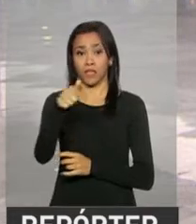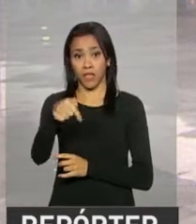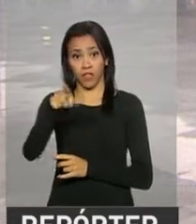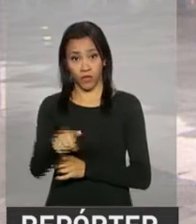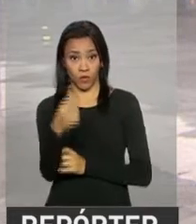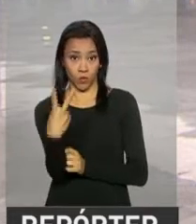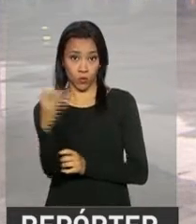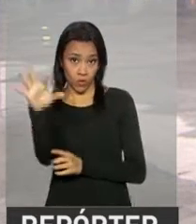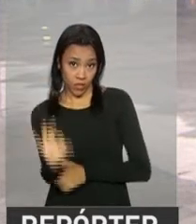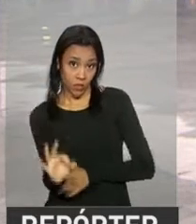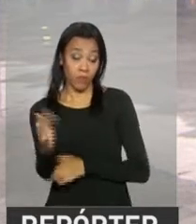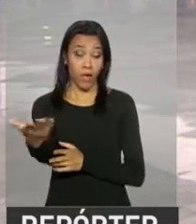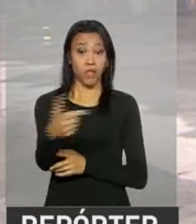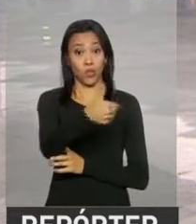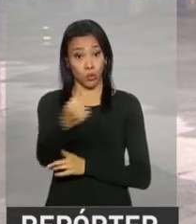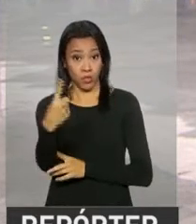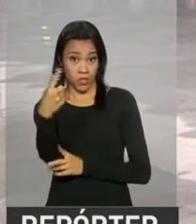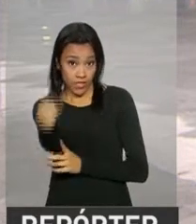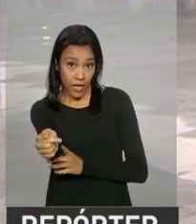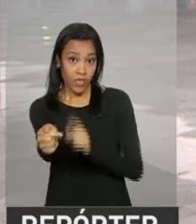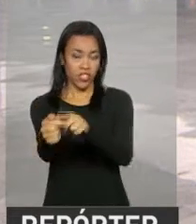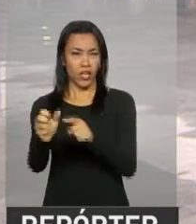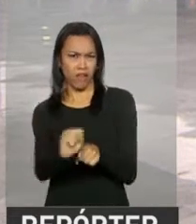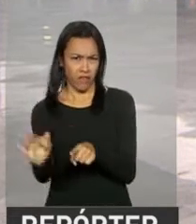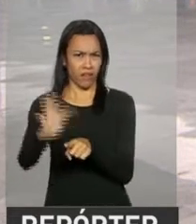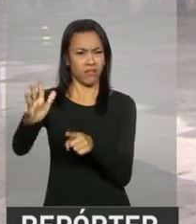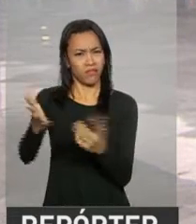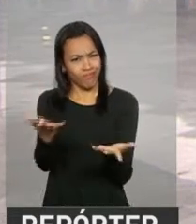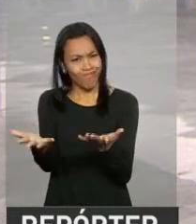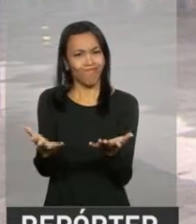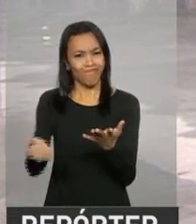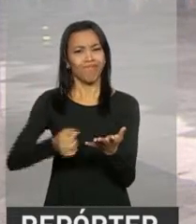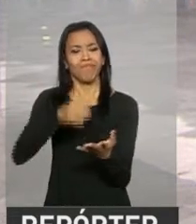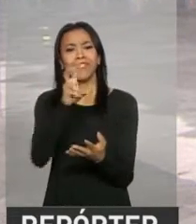para 2017 a inflação oficial deve atingir